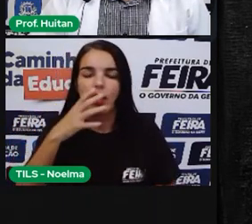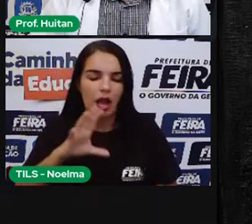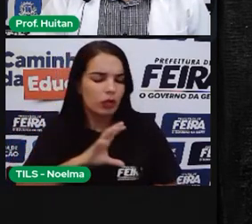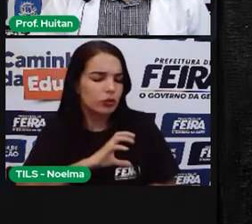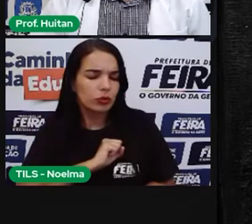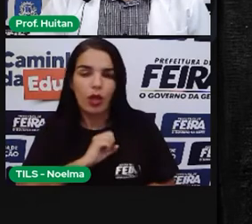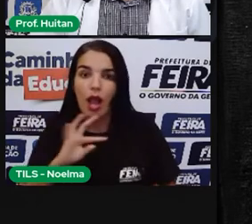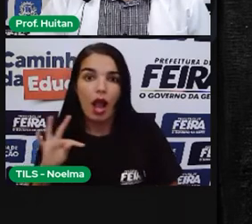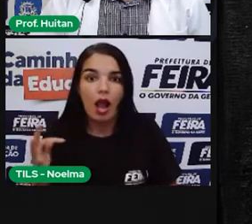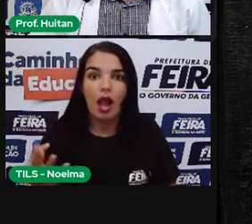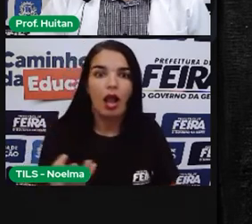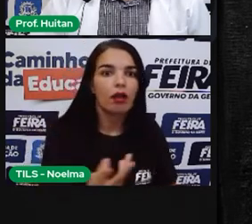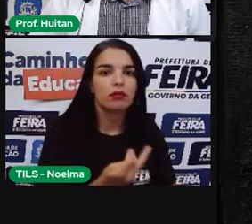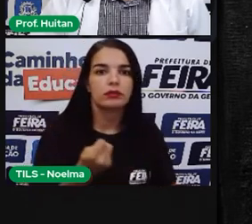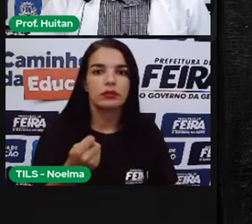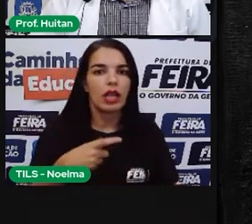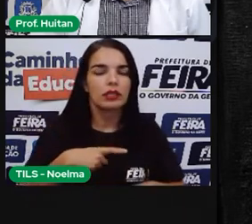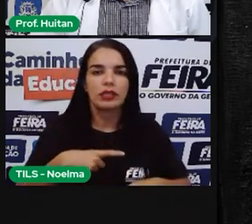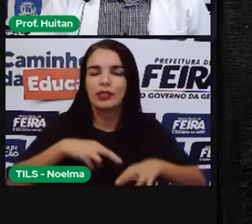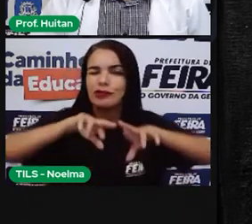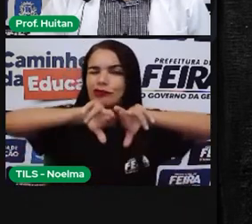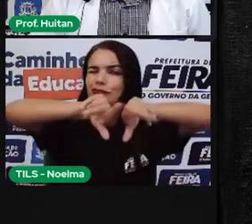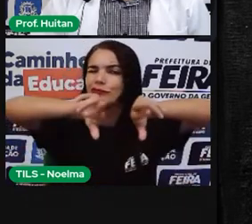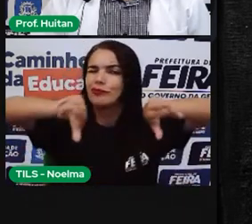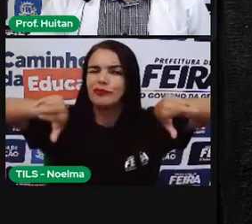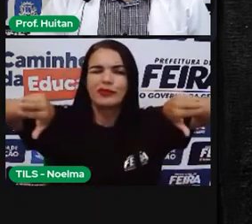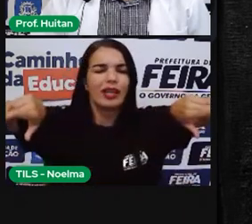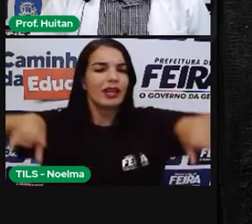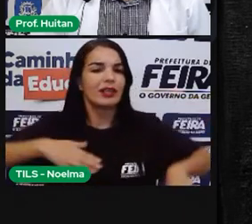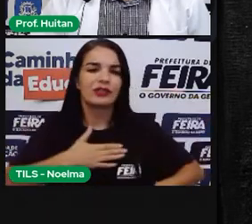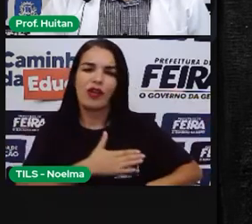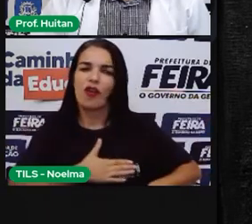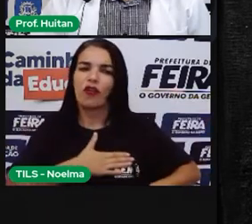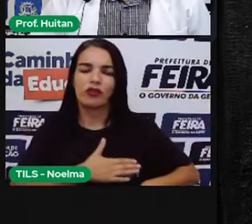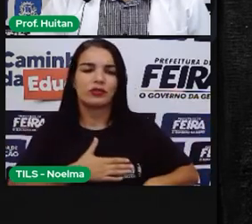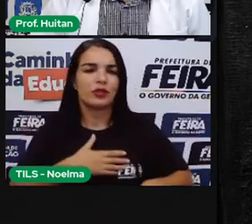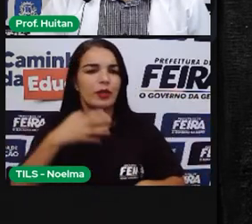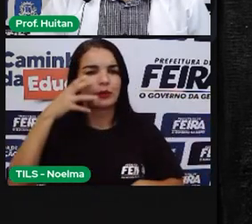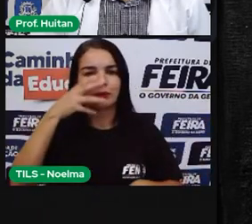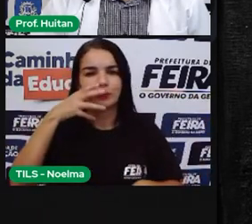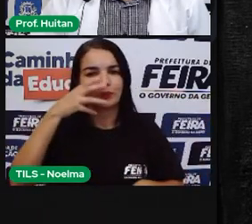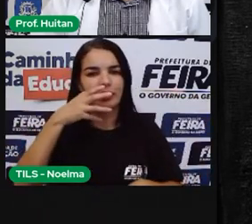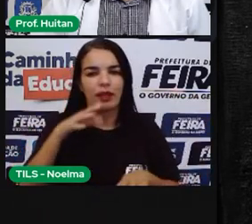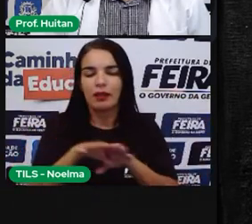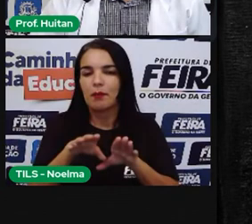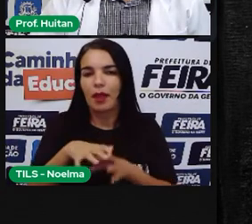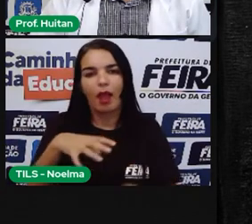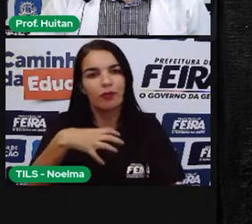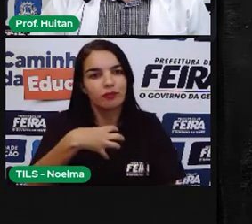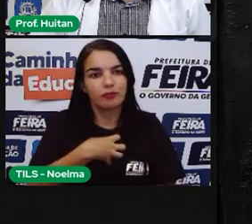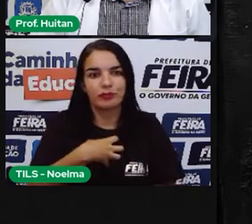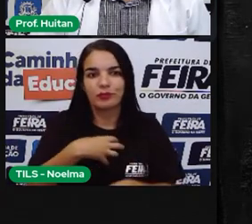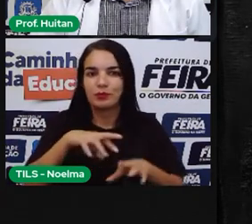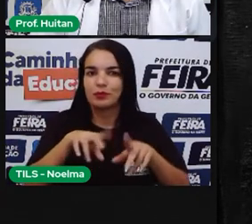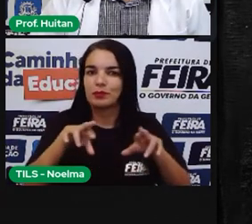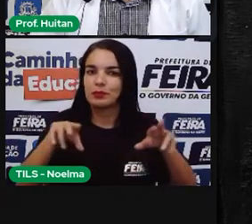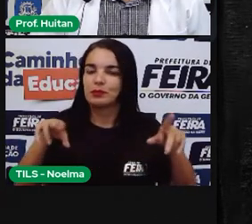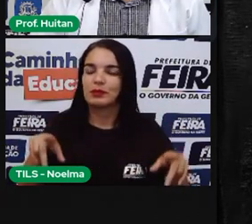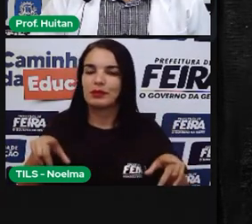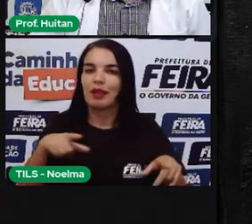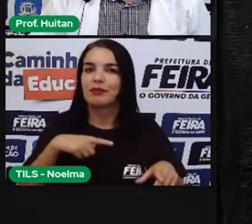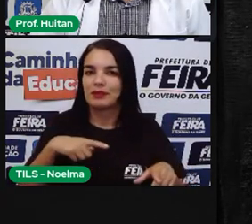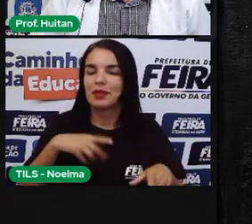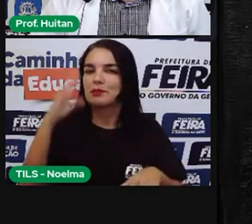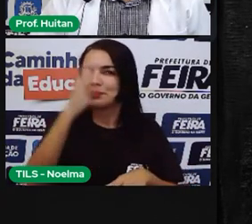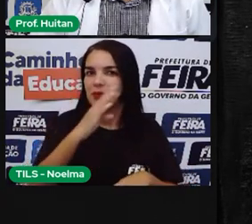para os mais variados gostos e numa grande diversidade de estilos. A canção brasileira é rica em estilos